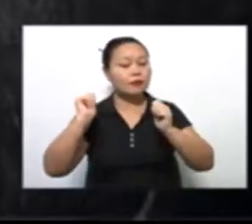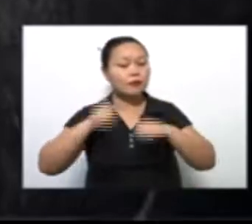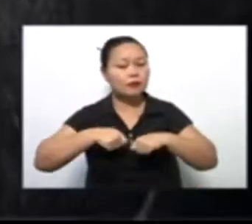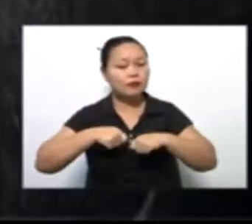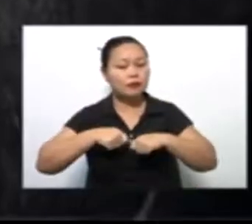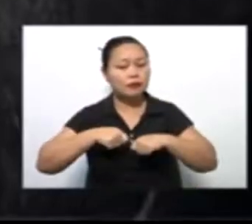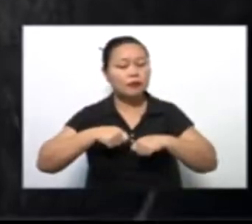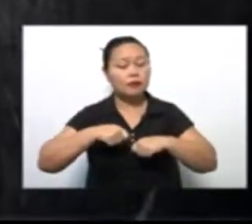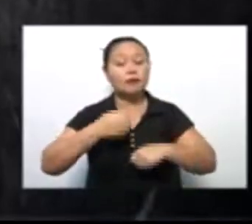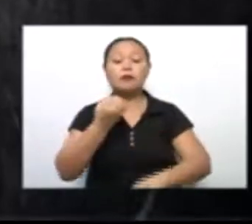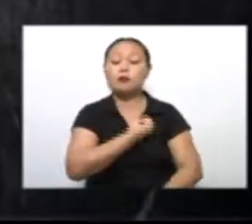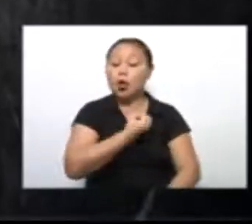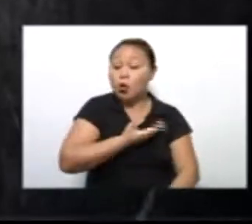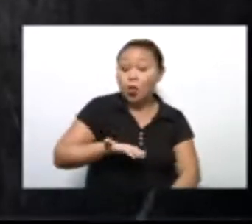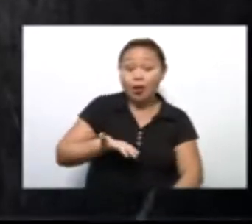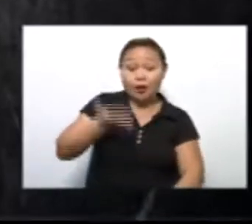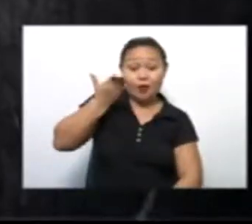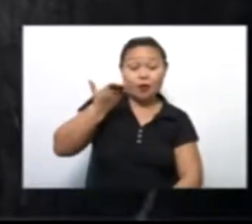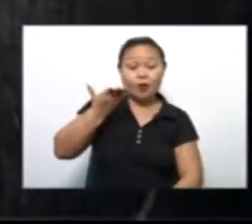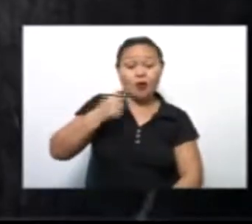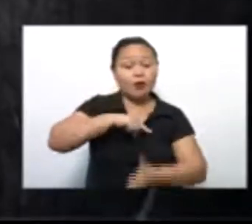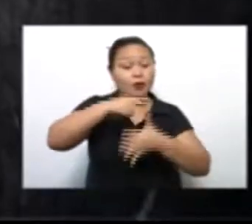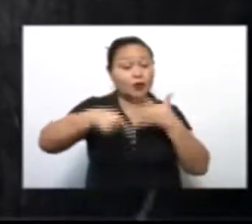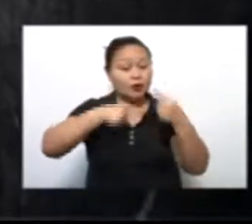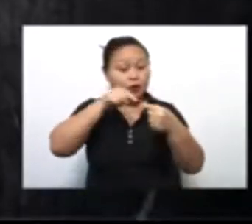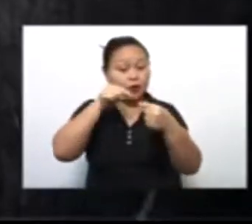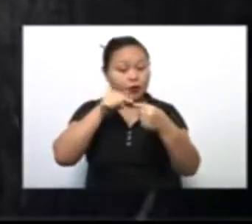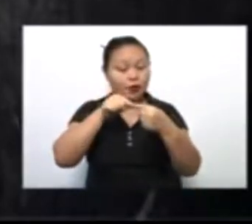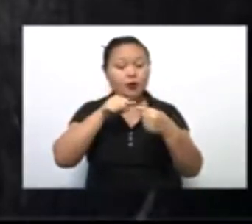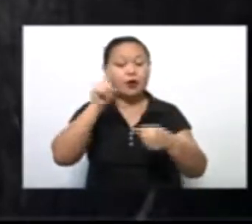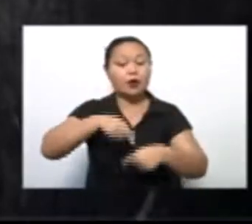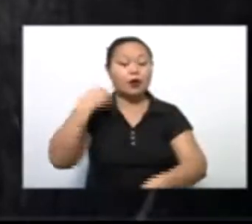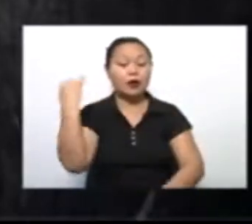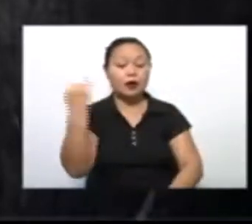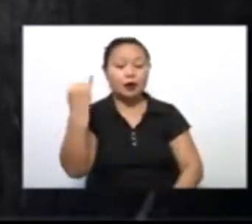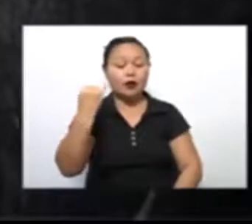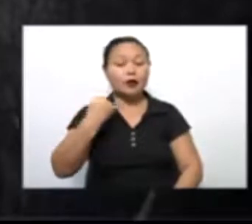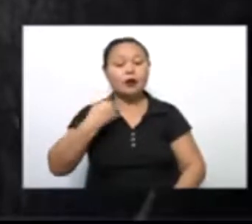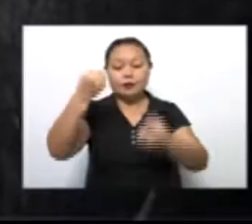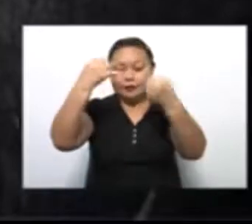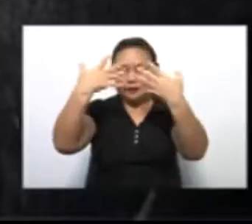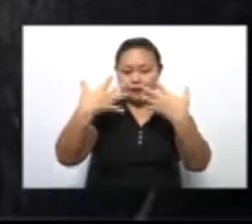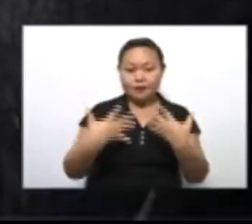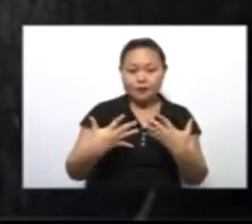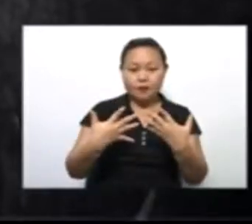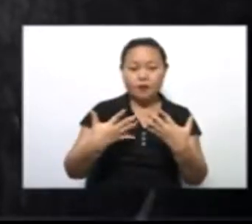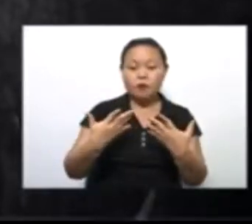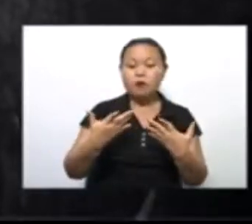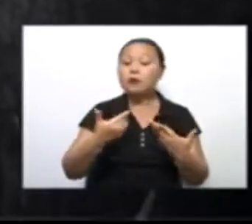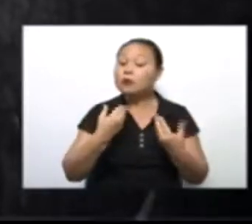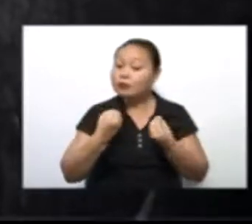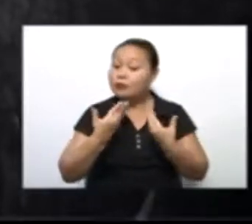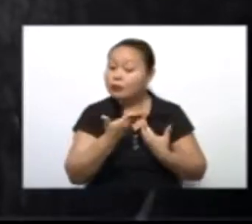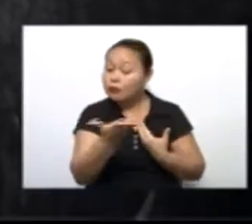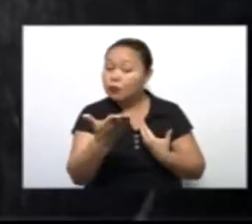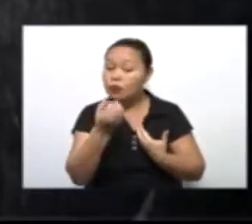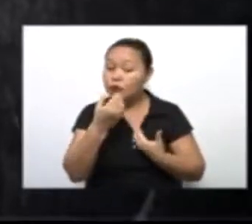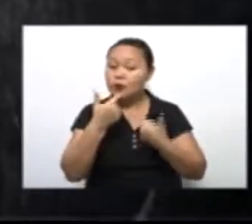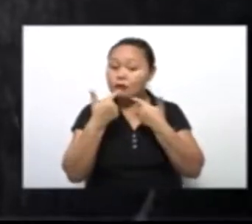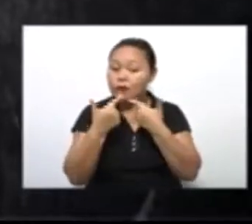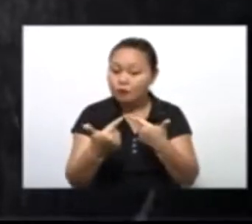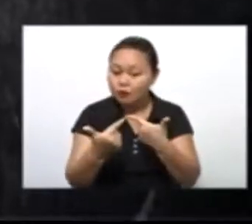é feito o desenvolvimento. Corpo não é mais do que menos o desenvolvimento do seu texto. O objetivo é argumentar,